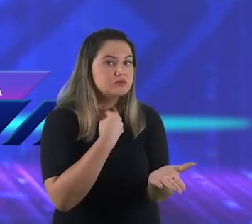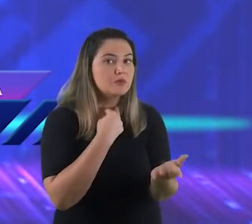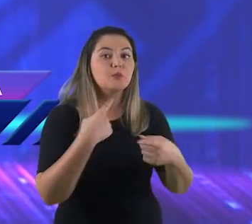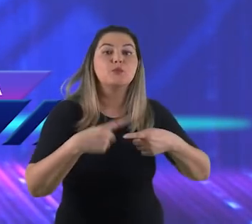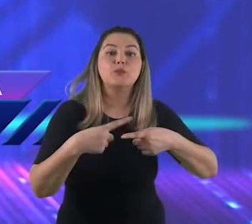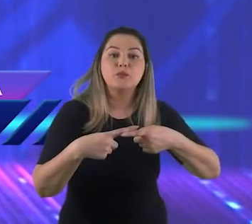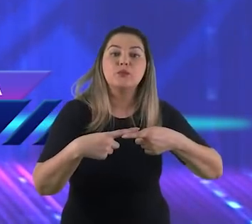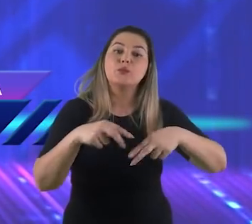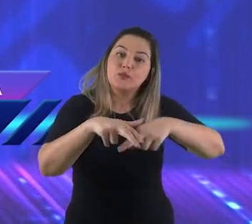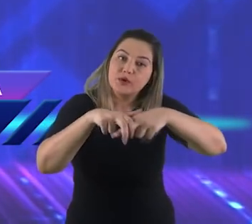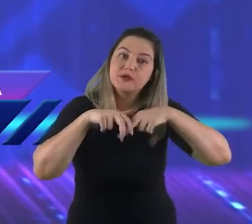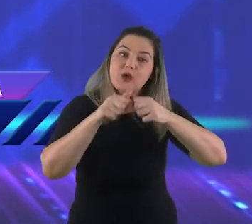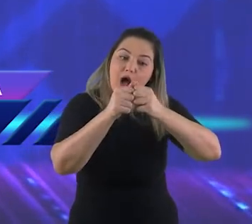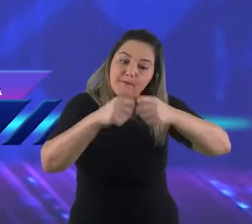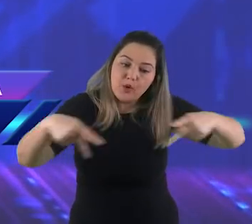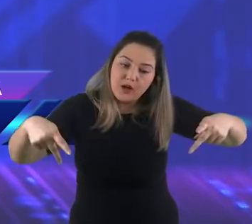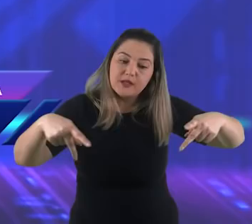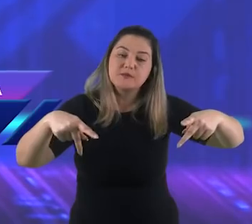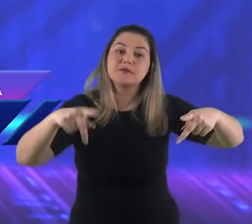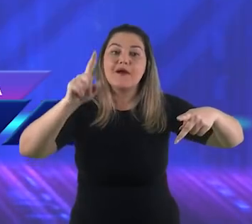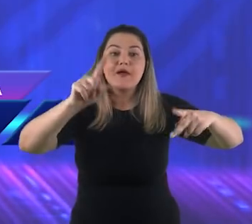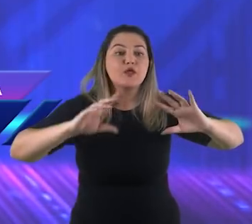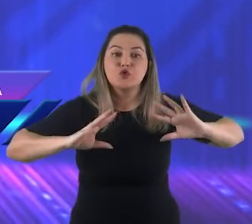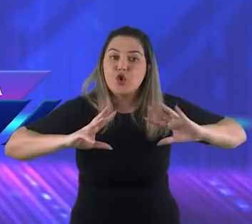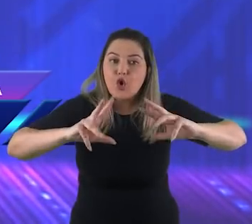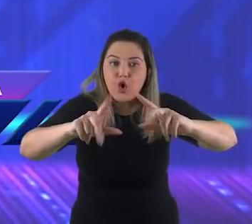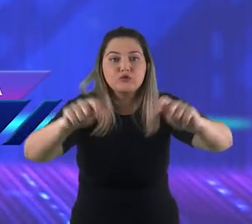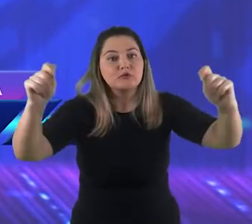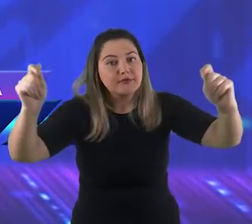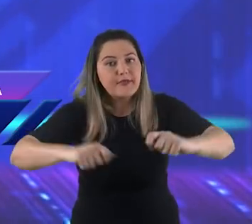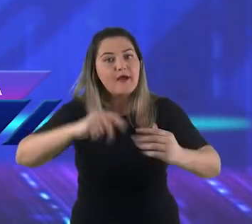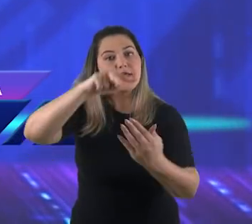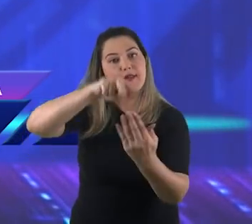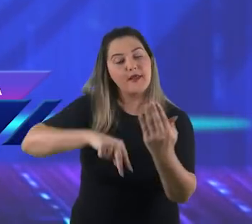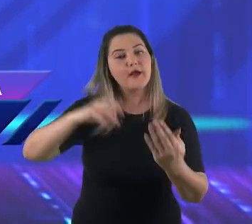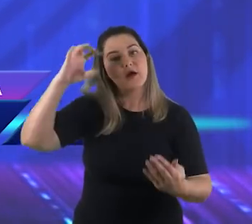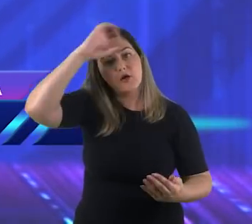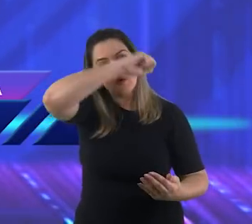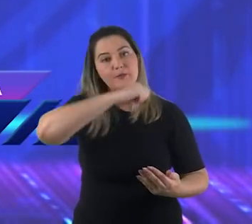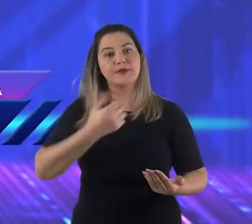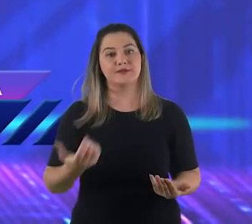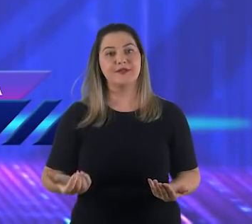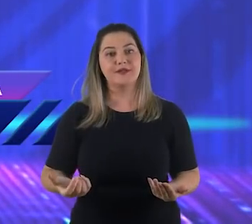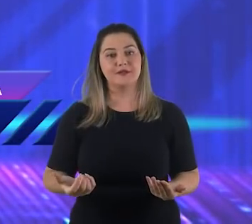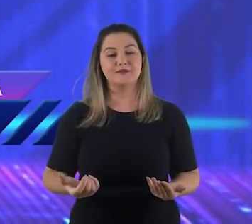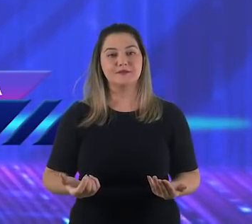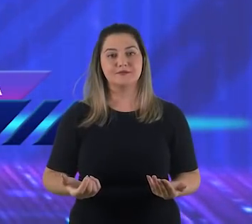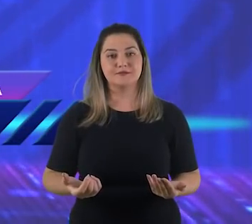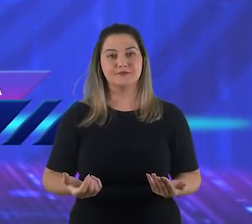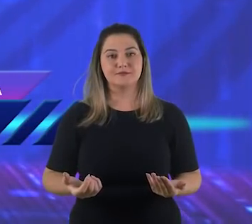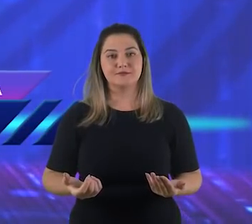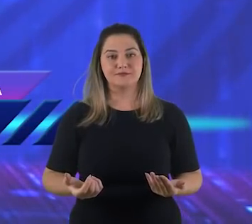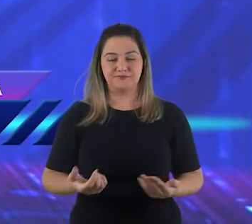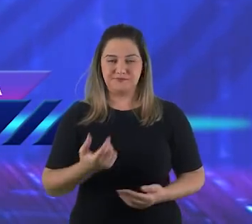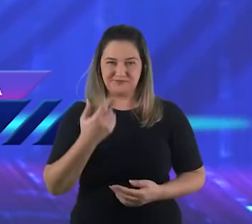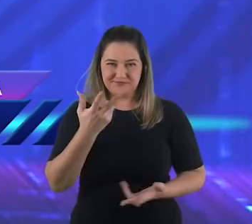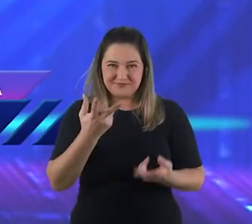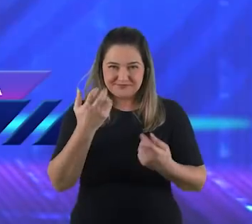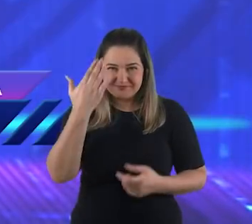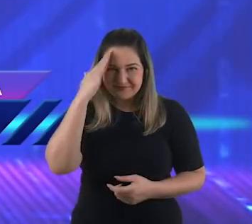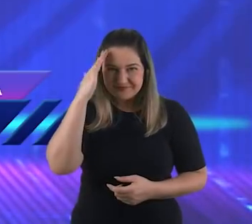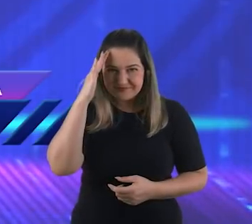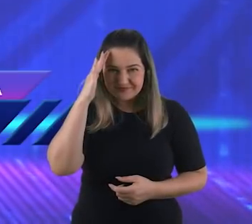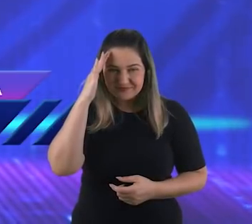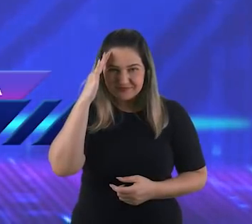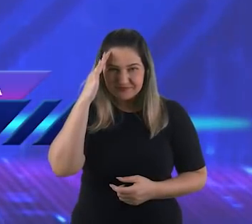está aberto. O conteúdo é para todos nós, para entendermos e compreendermos aquilo que Deus nos deixou. E